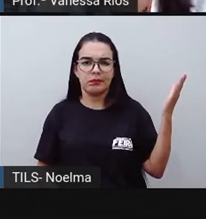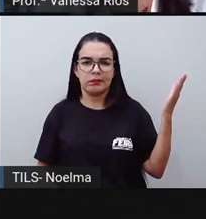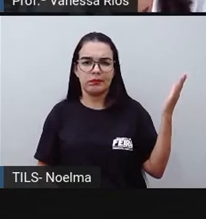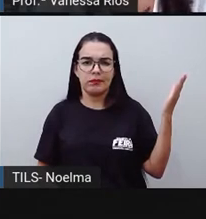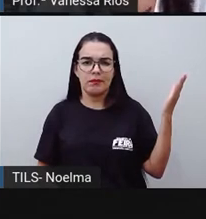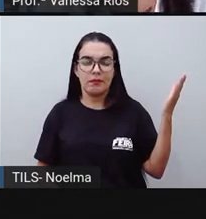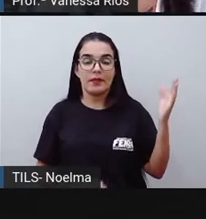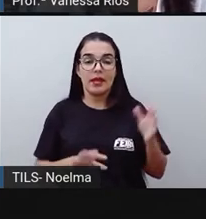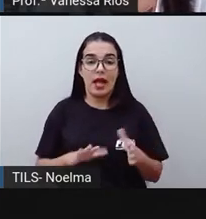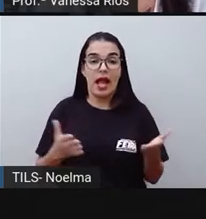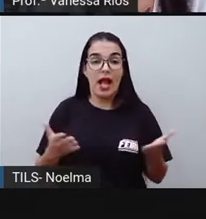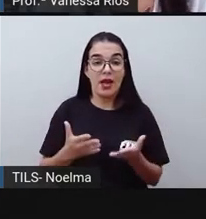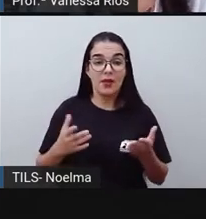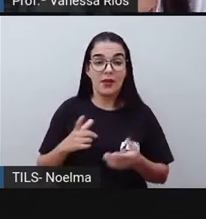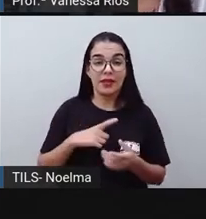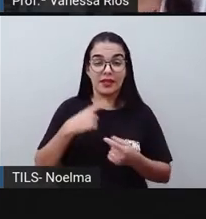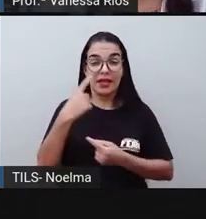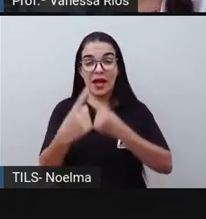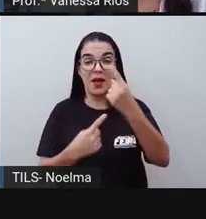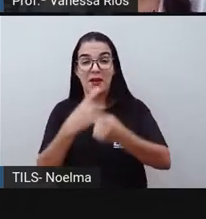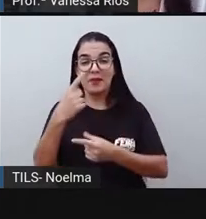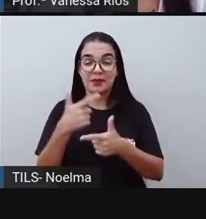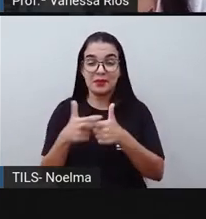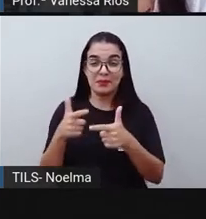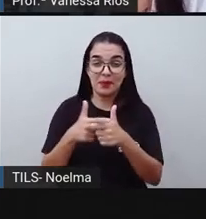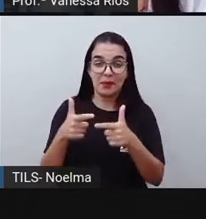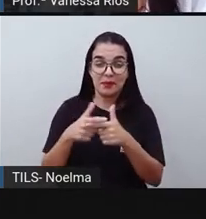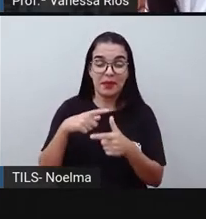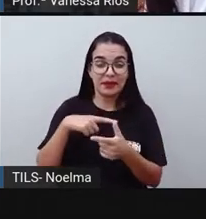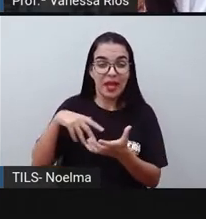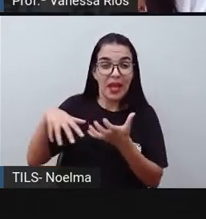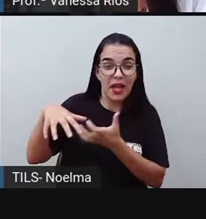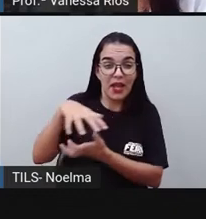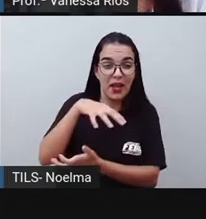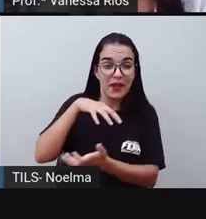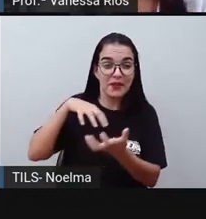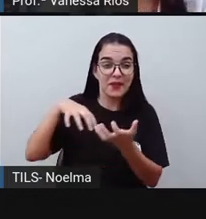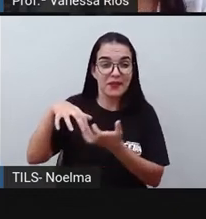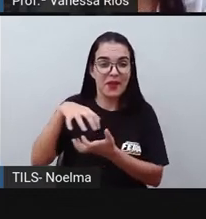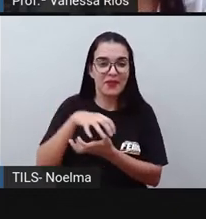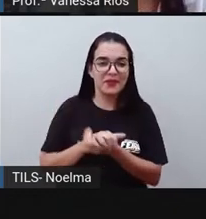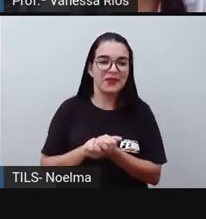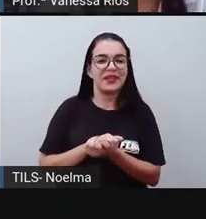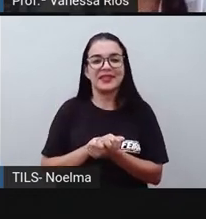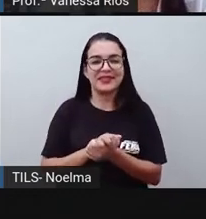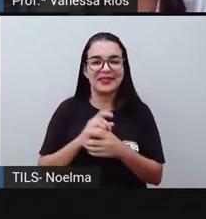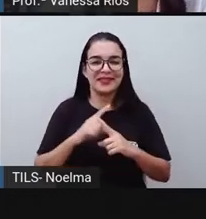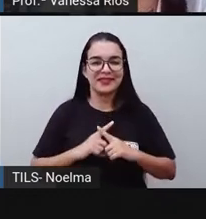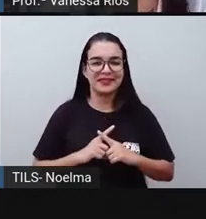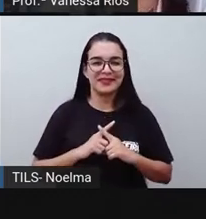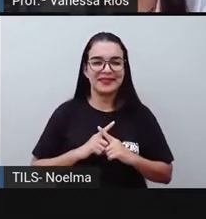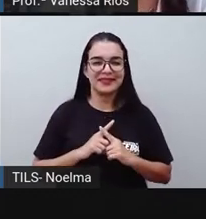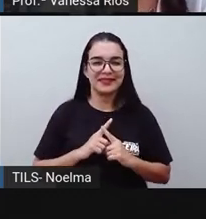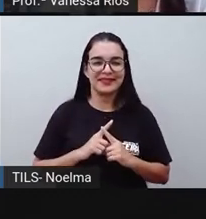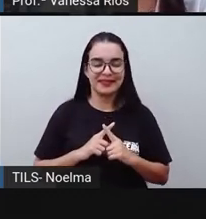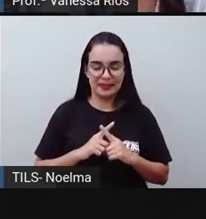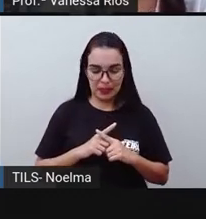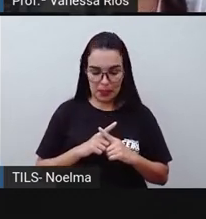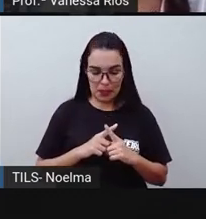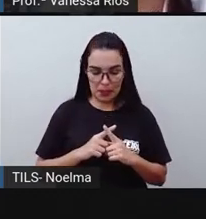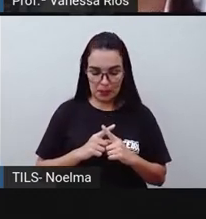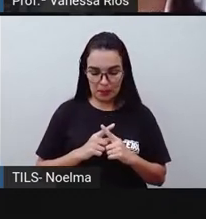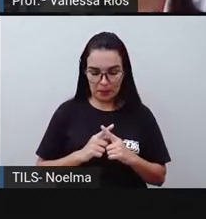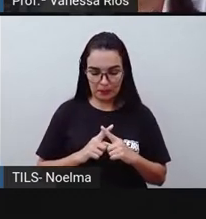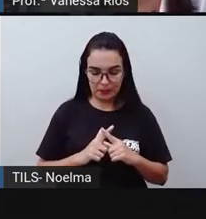E aí, a Pró trouxe agora algumas situações, problemas para a gente observar a multiplicação acontecendo de forma prática, de